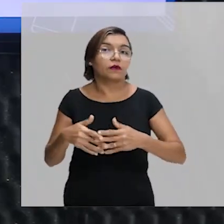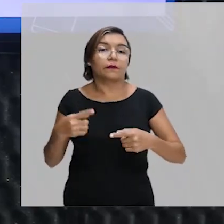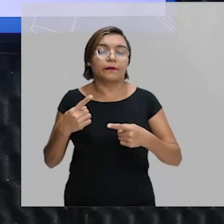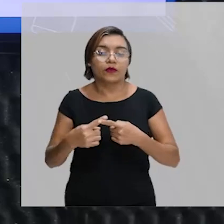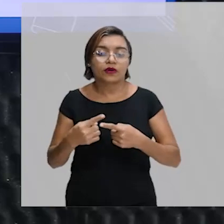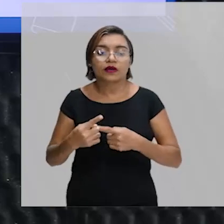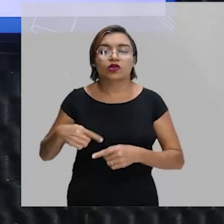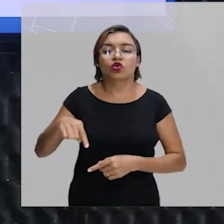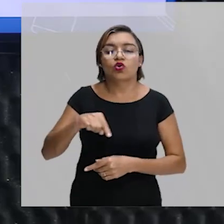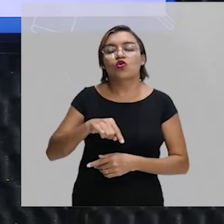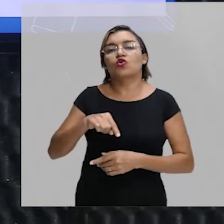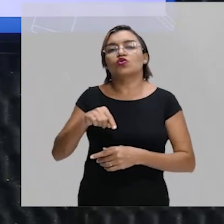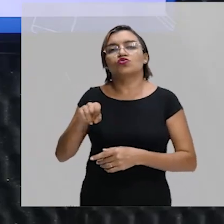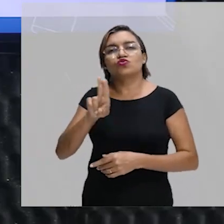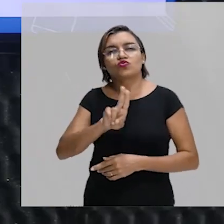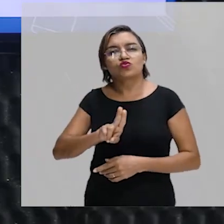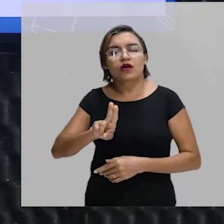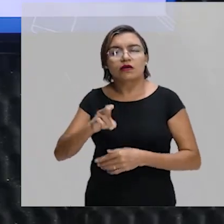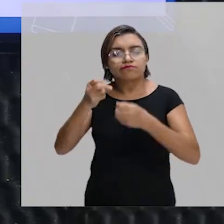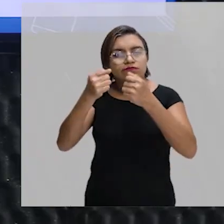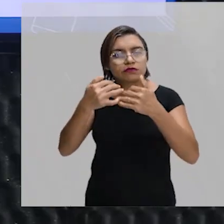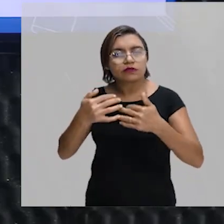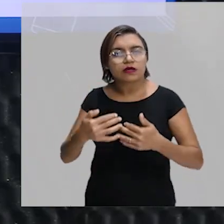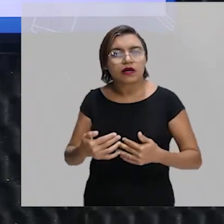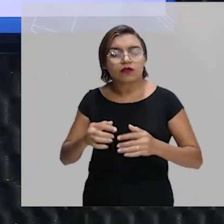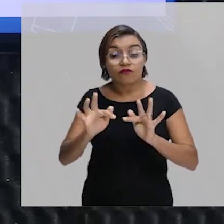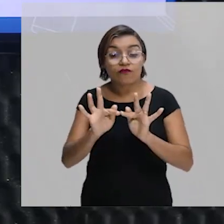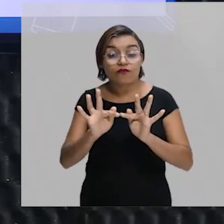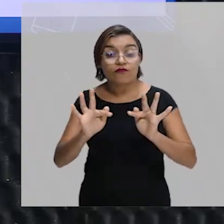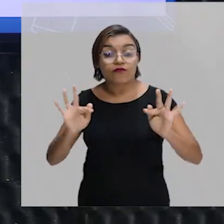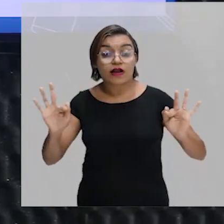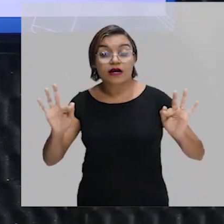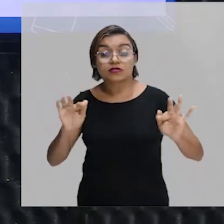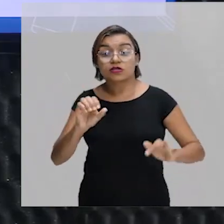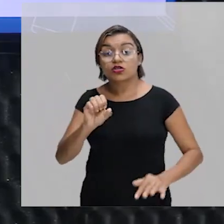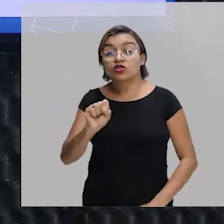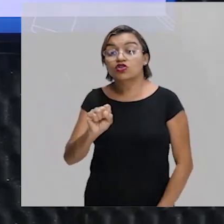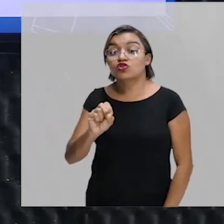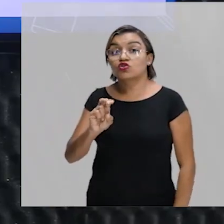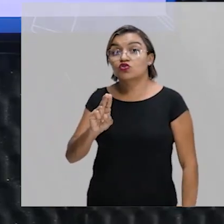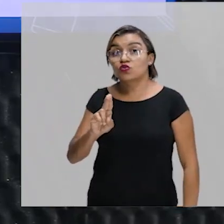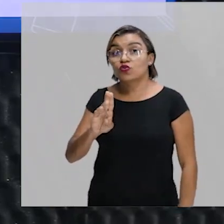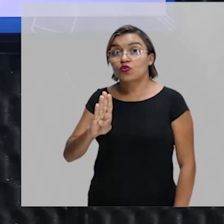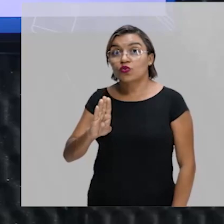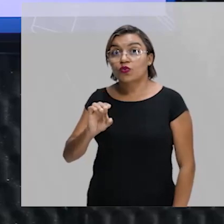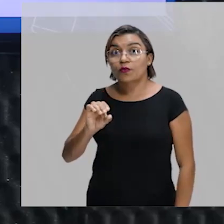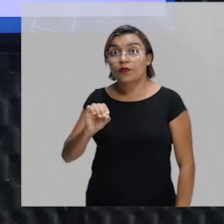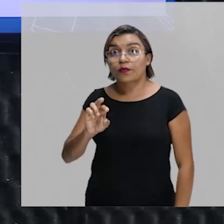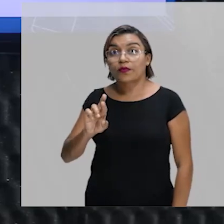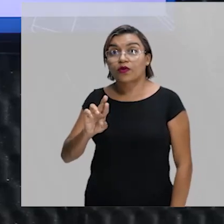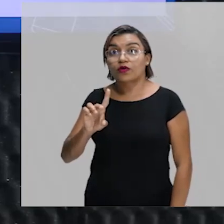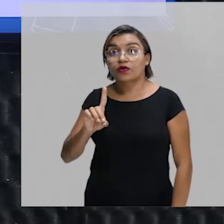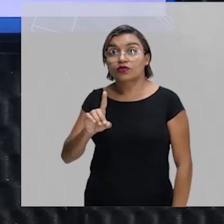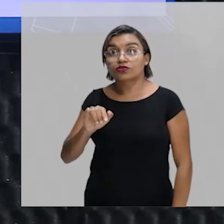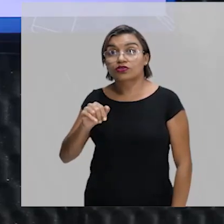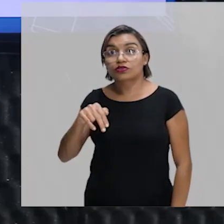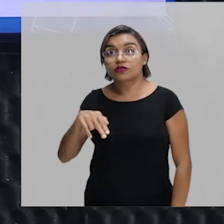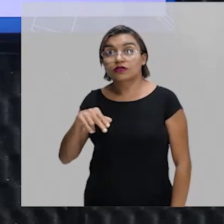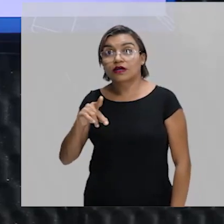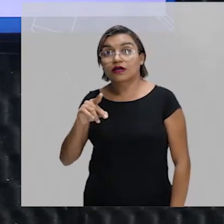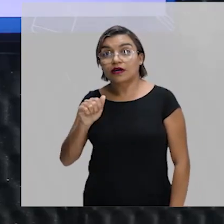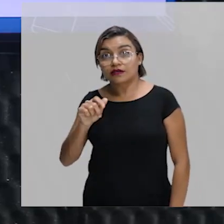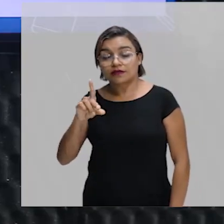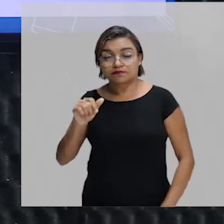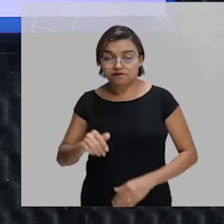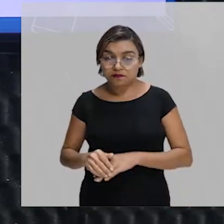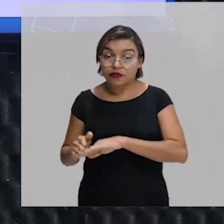aqui de orações subordinadas. Você já vai entrar num outro patamar da gramática, tá certo? Então, aqui eu tenho um exemplo. Trabajo